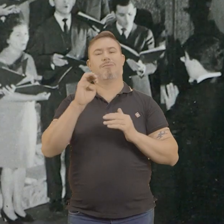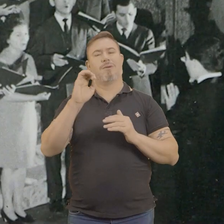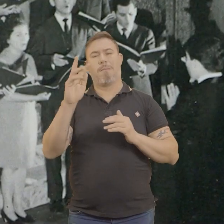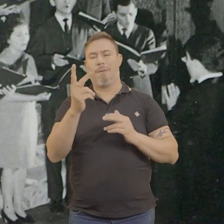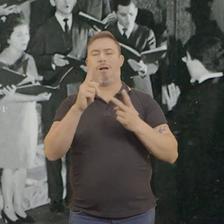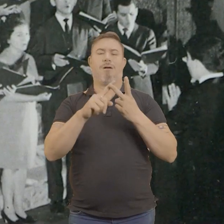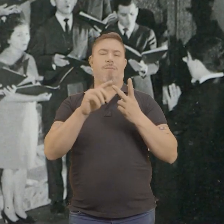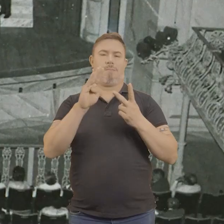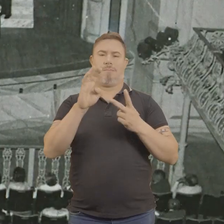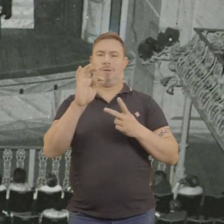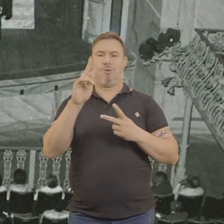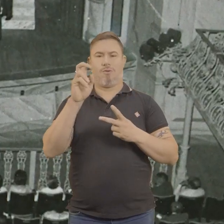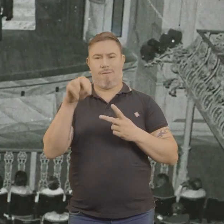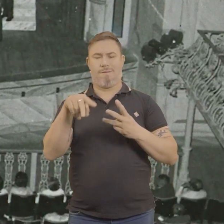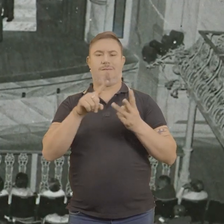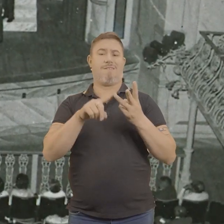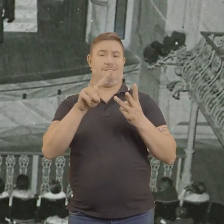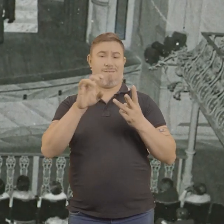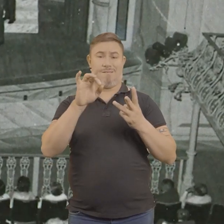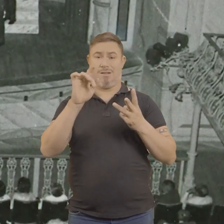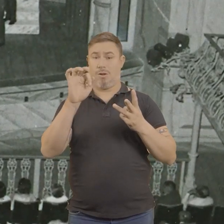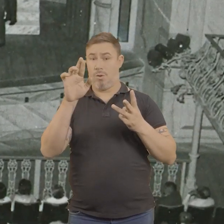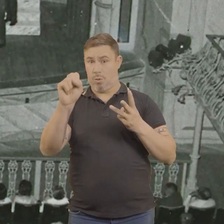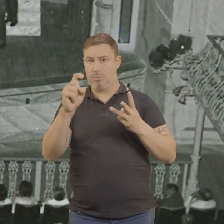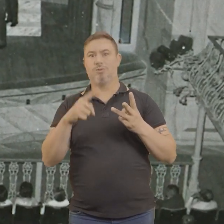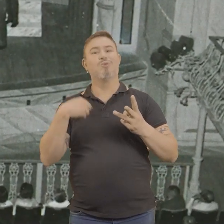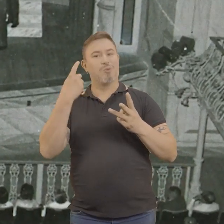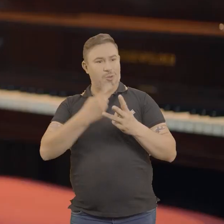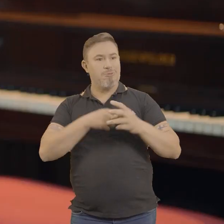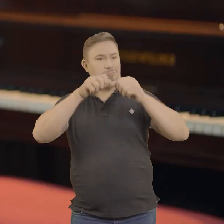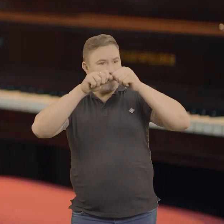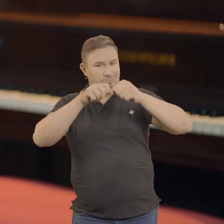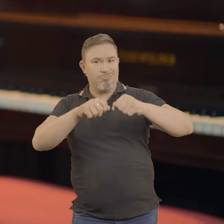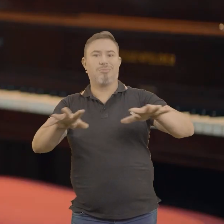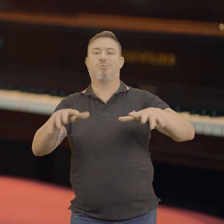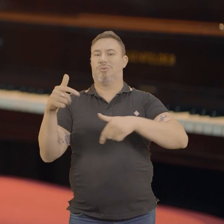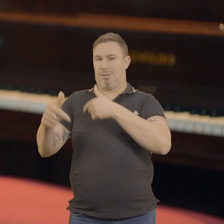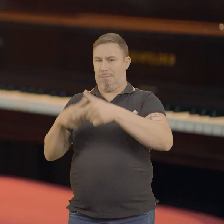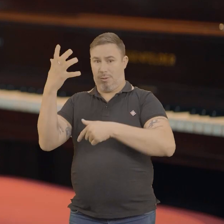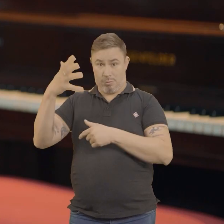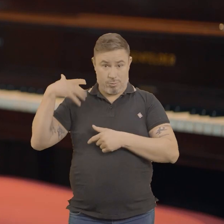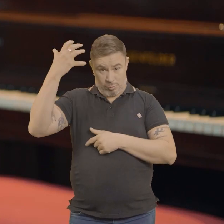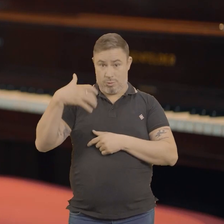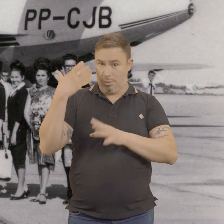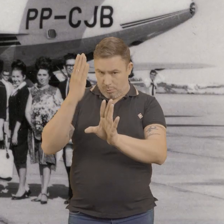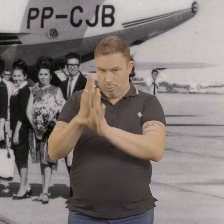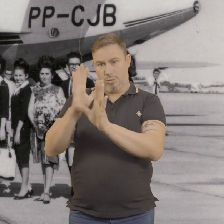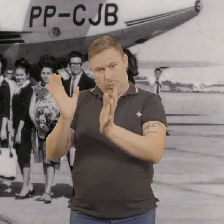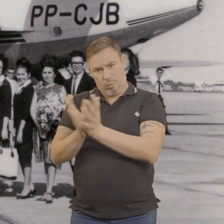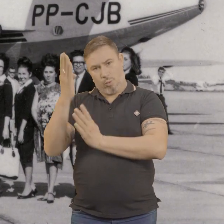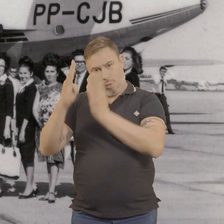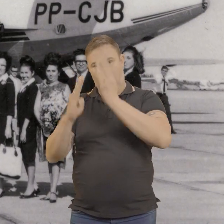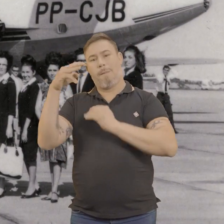cantava Beethoven, cantava Villa-Lobos e tal. E nós expandimos a atividade musical através do madrigal